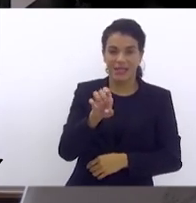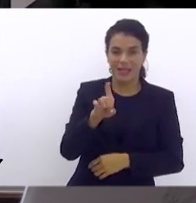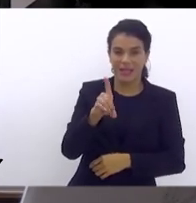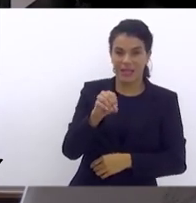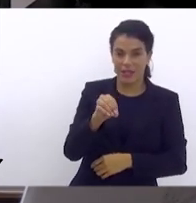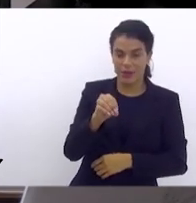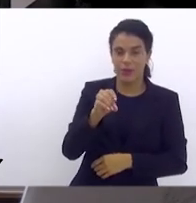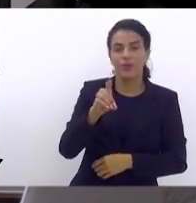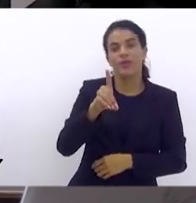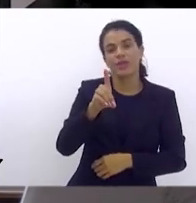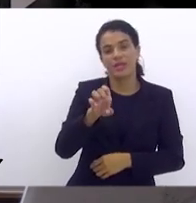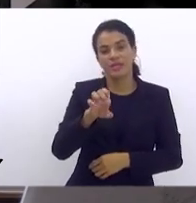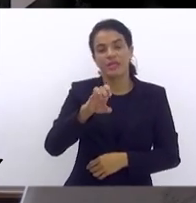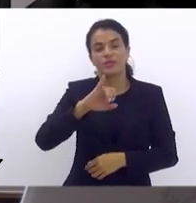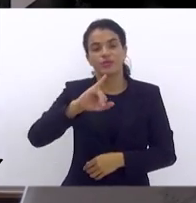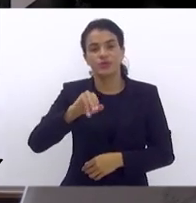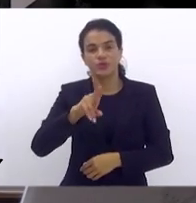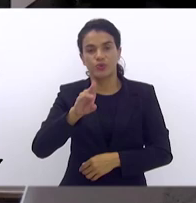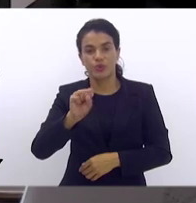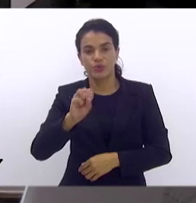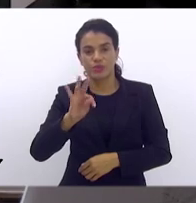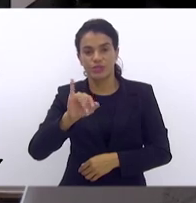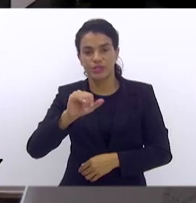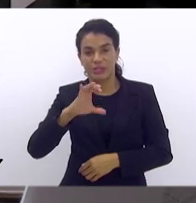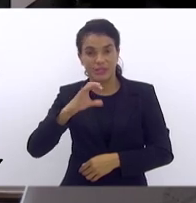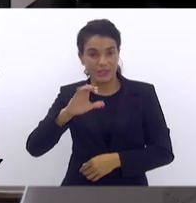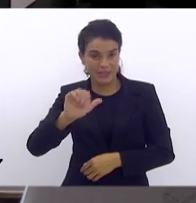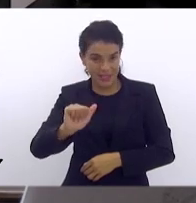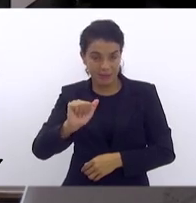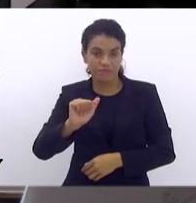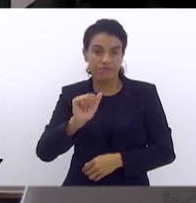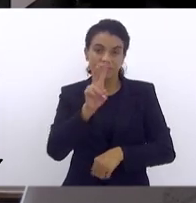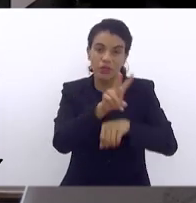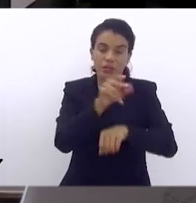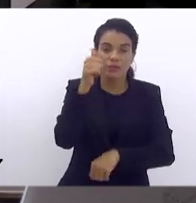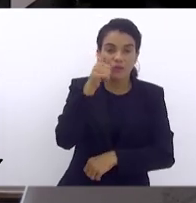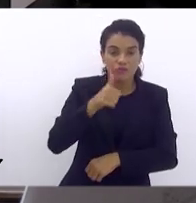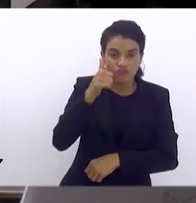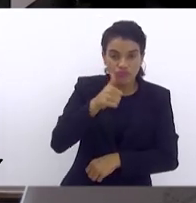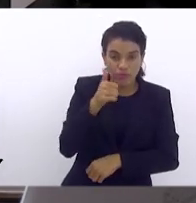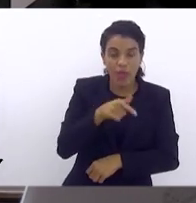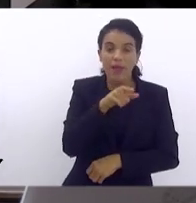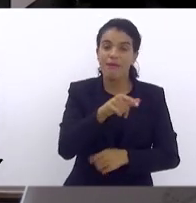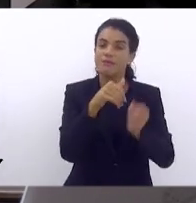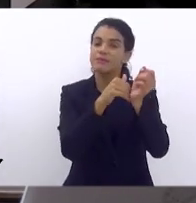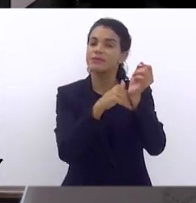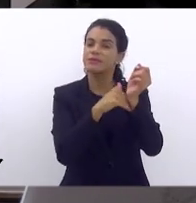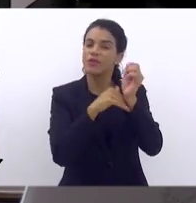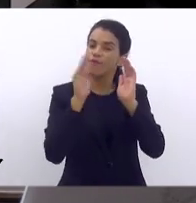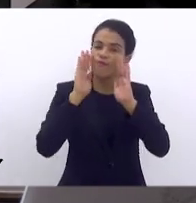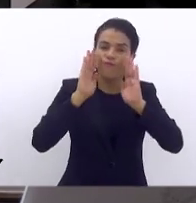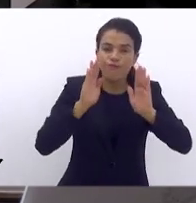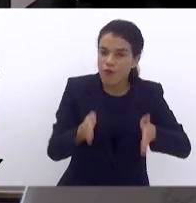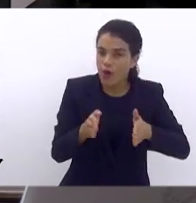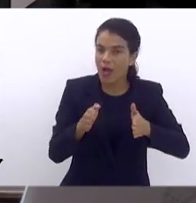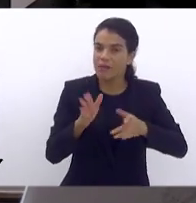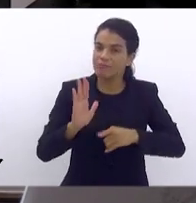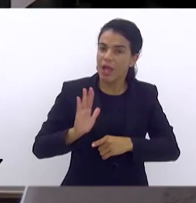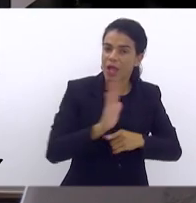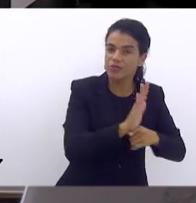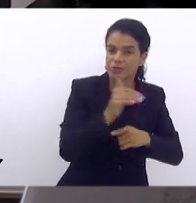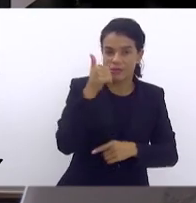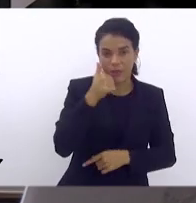envolvem violência contra mulher eles esses sigilo ele sempre tem que ser visto e focado em benefício